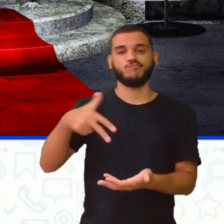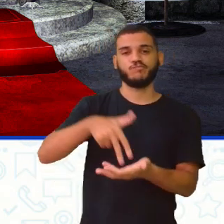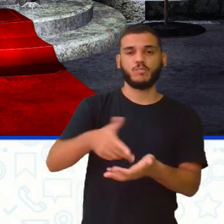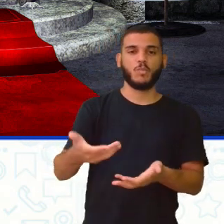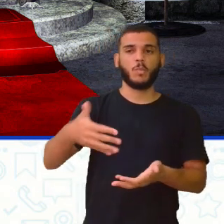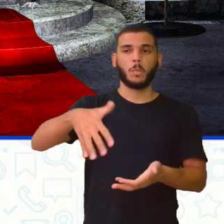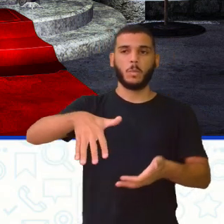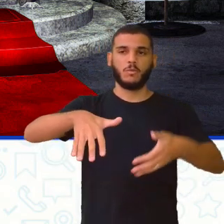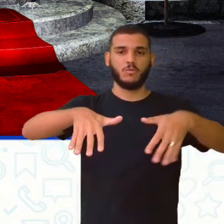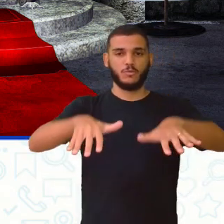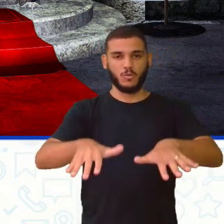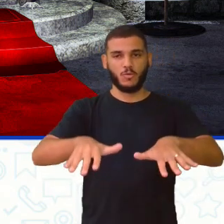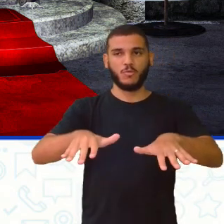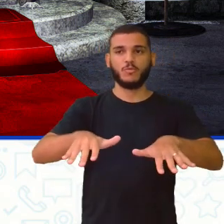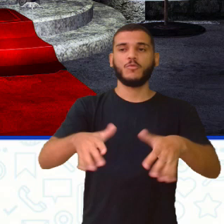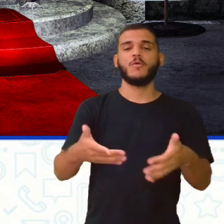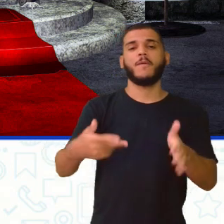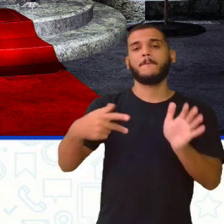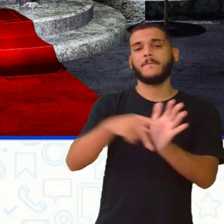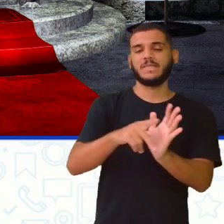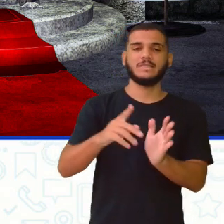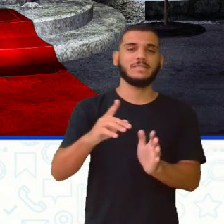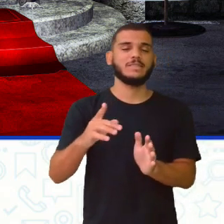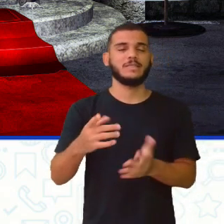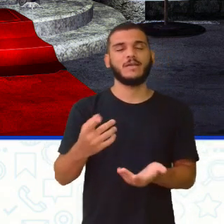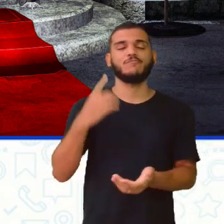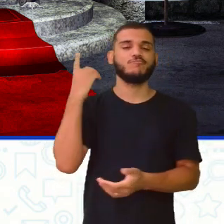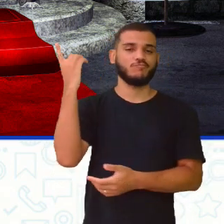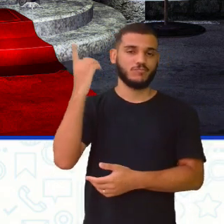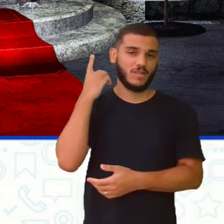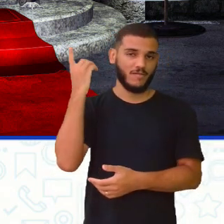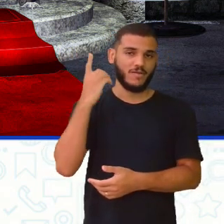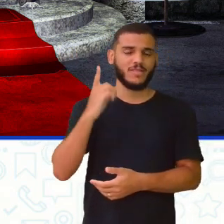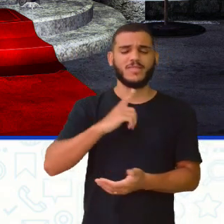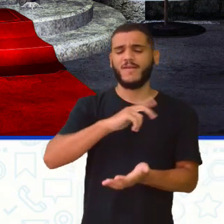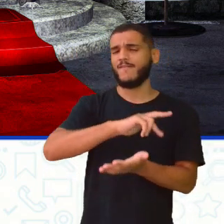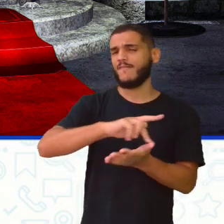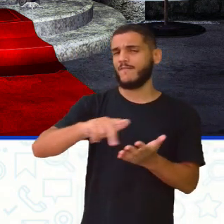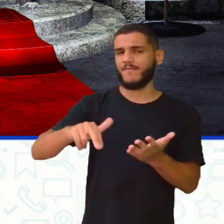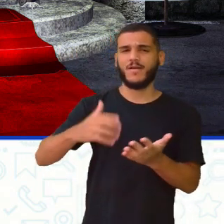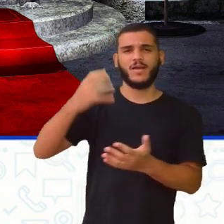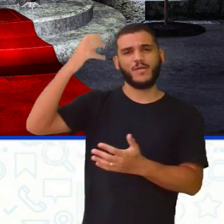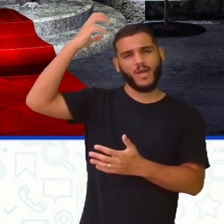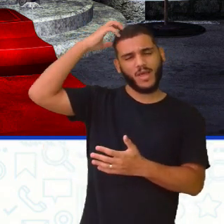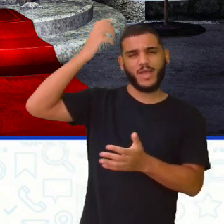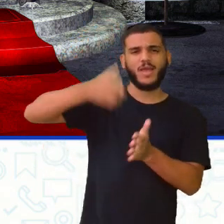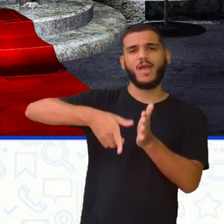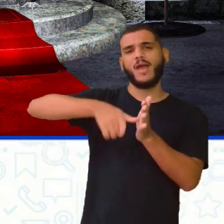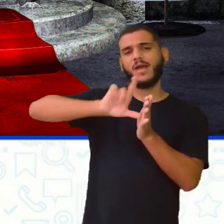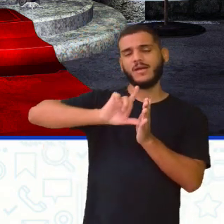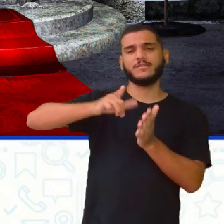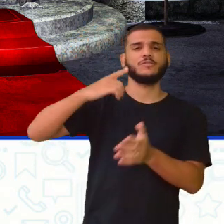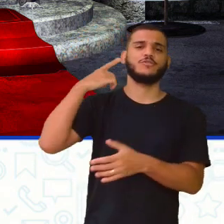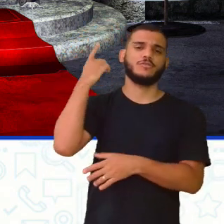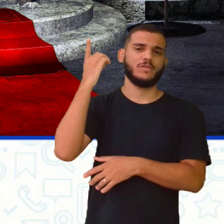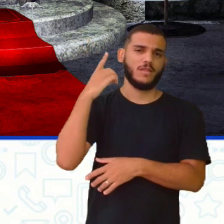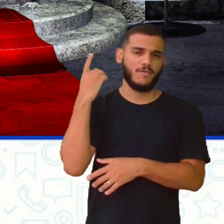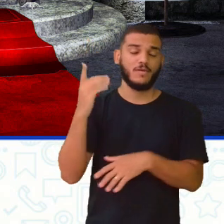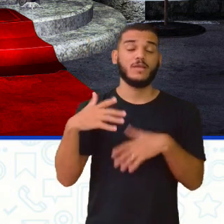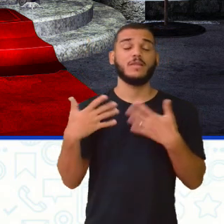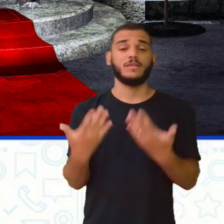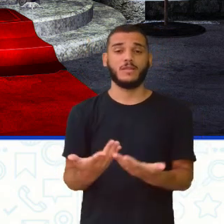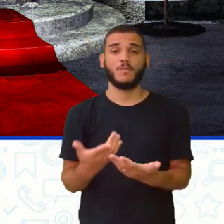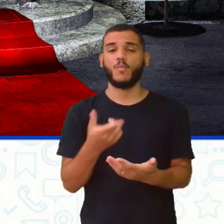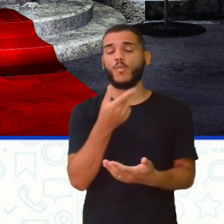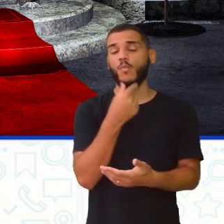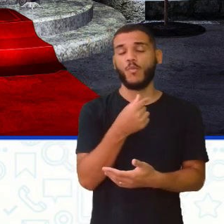é? Antes de Davi, tivemos outros reis como Saul e tantos outros reis, não é? E aí o rei Herodes, ele